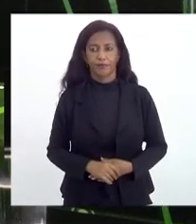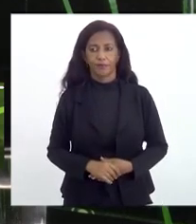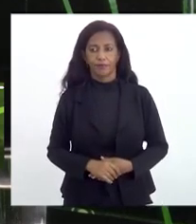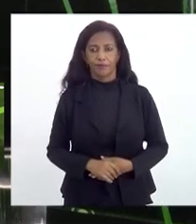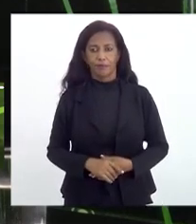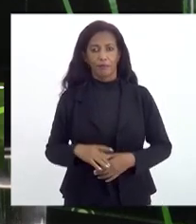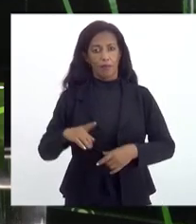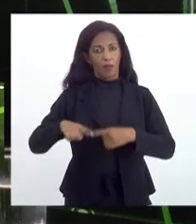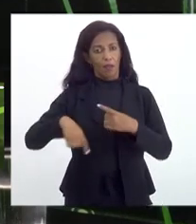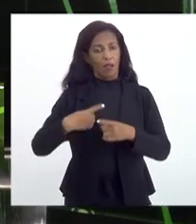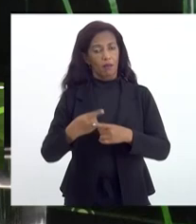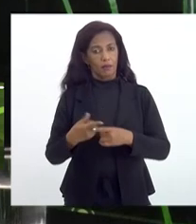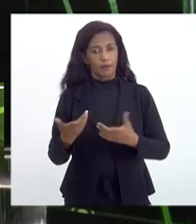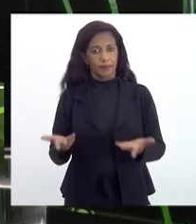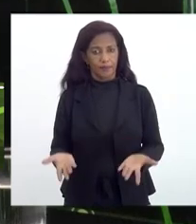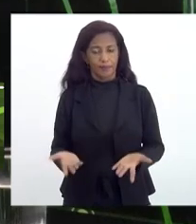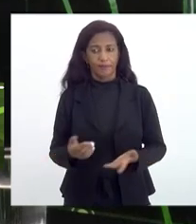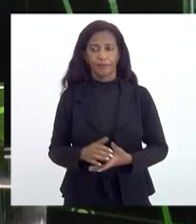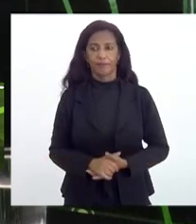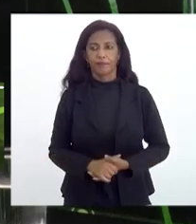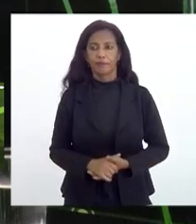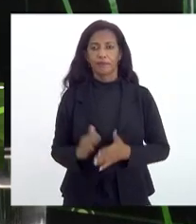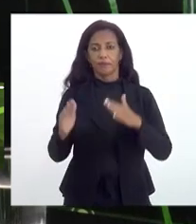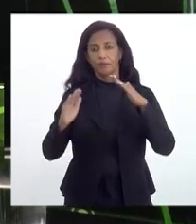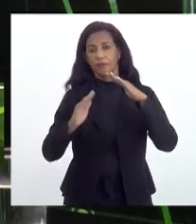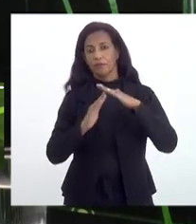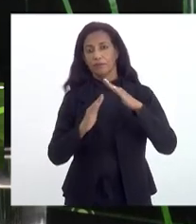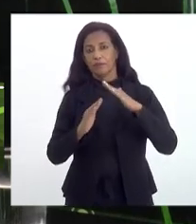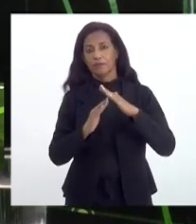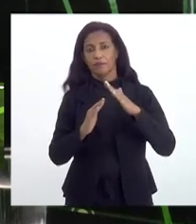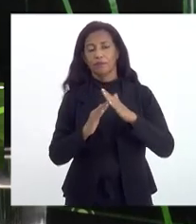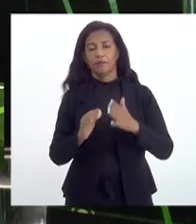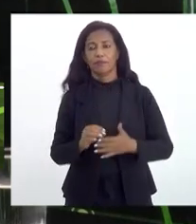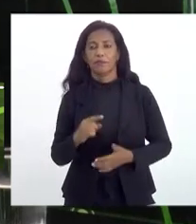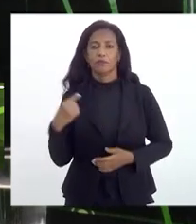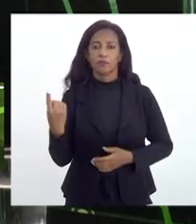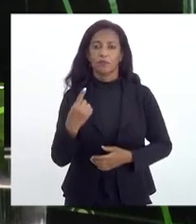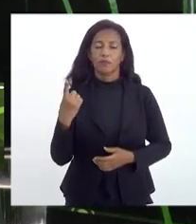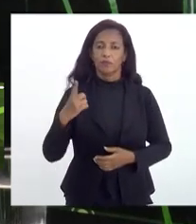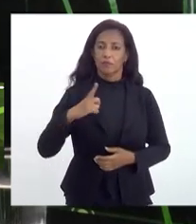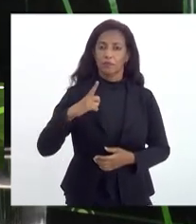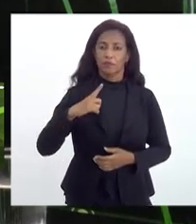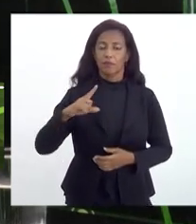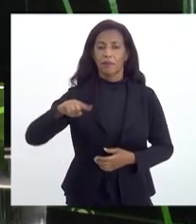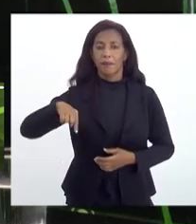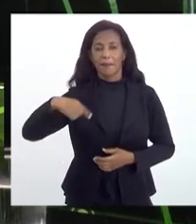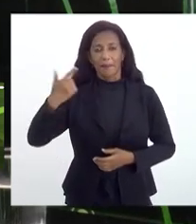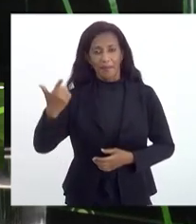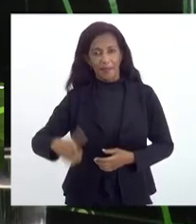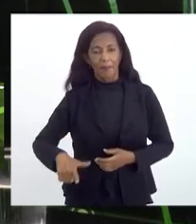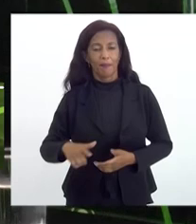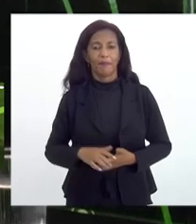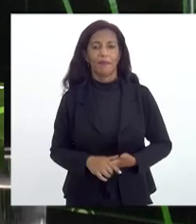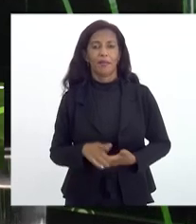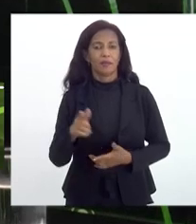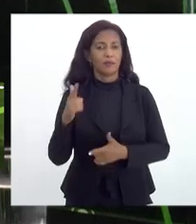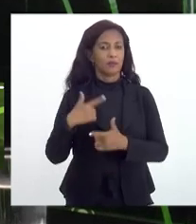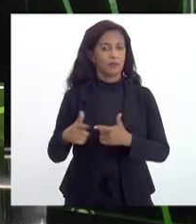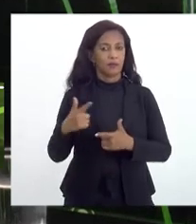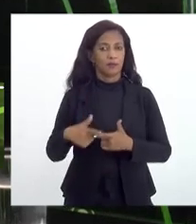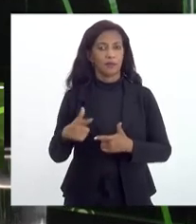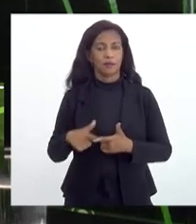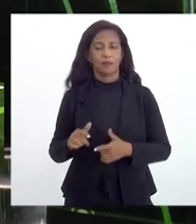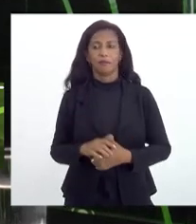além dessa questão do teto, nós teríamos mais esse problema,